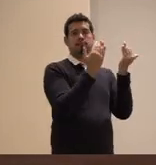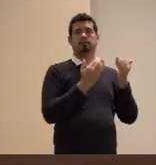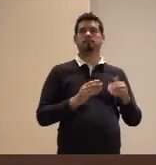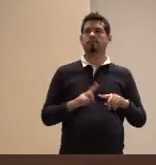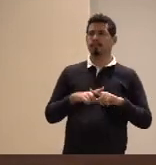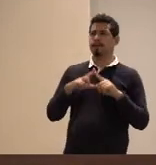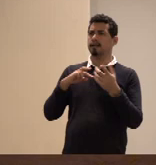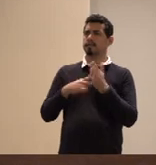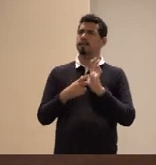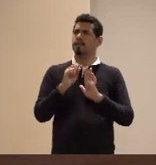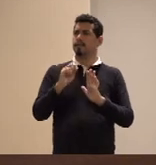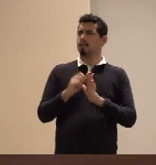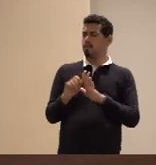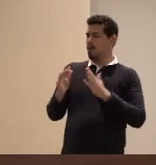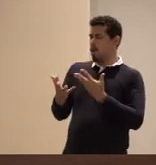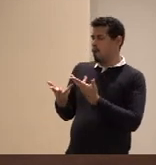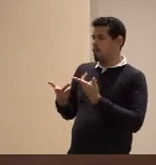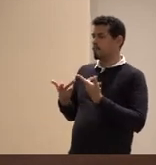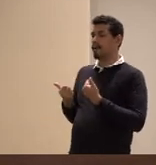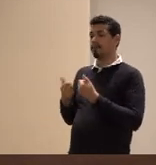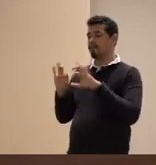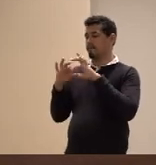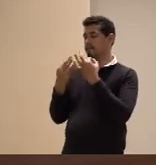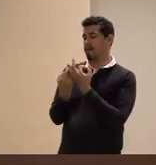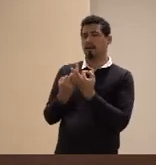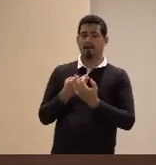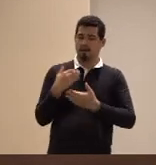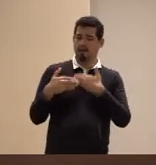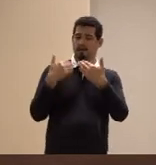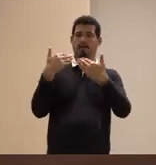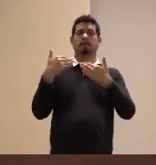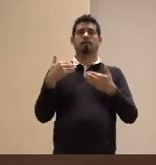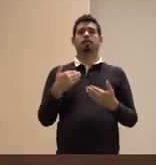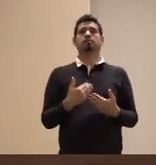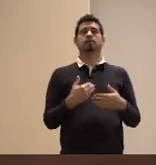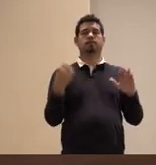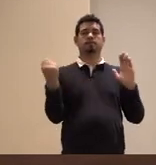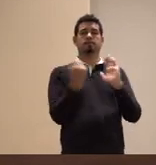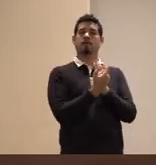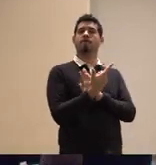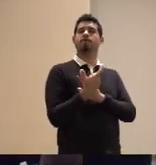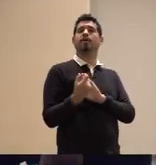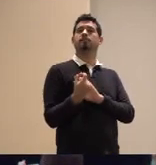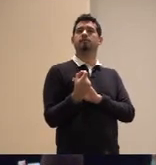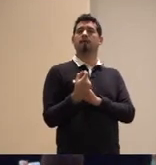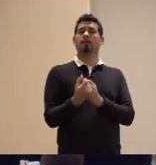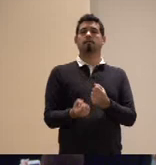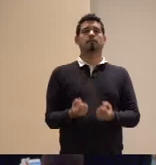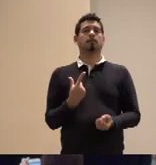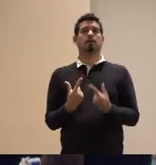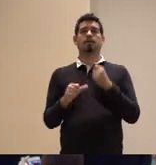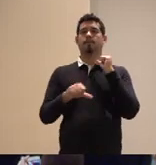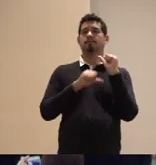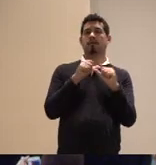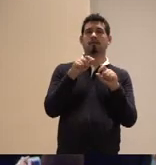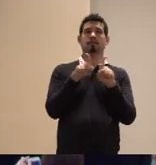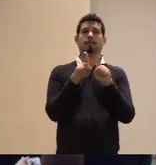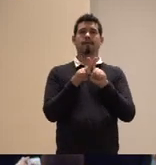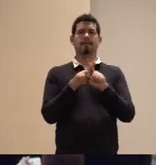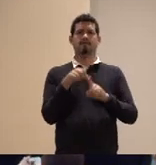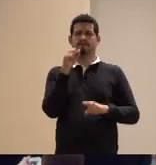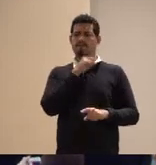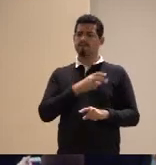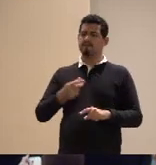Sendo assim, o acolhimento familiar passa a partir do século XX a ser alternativas de